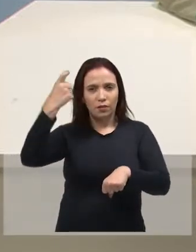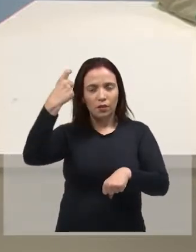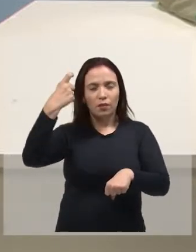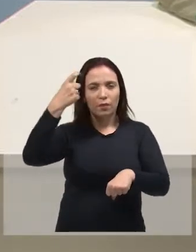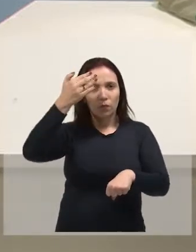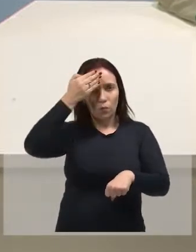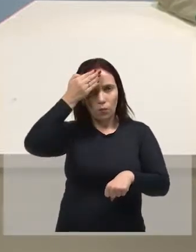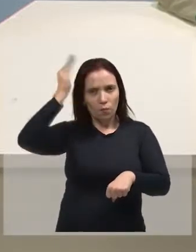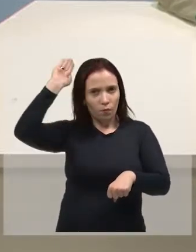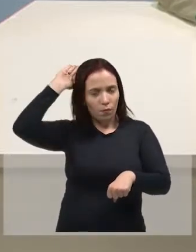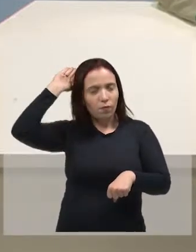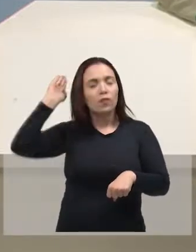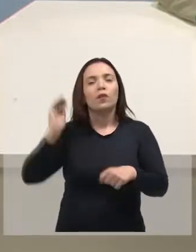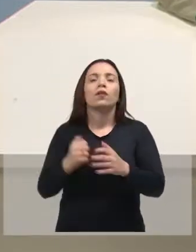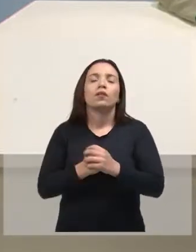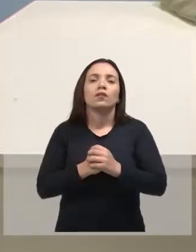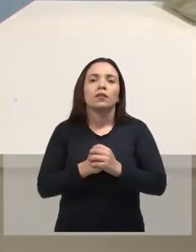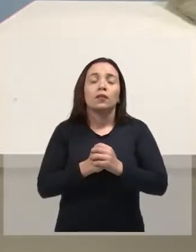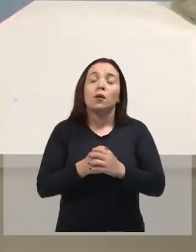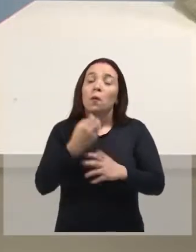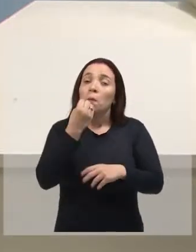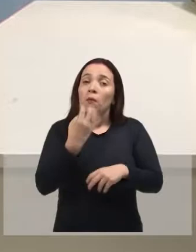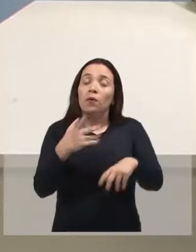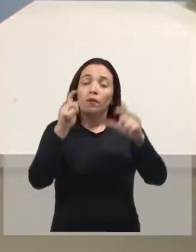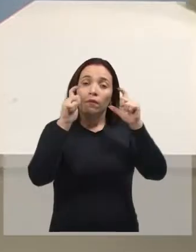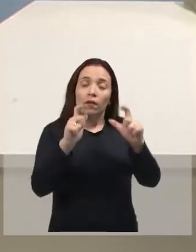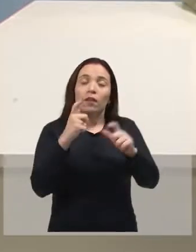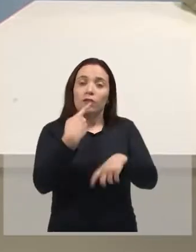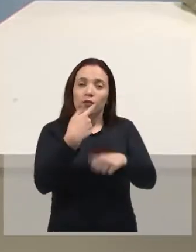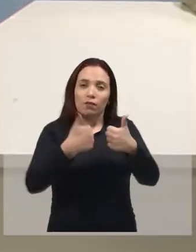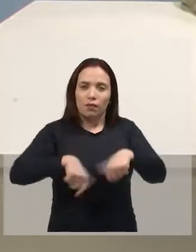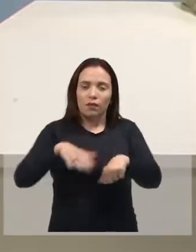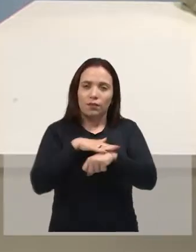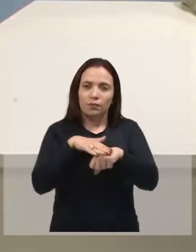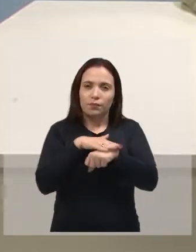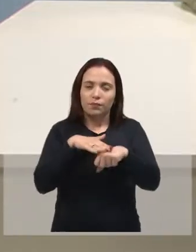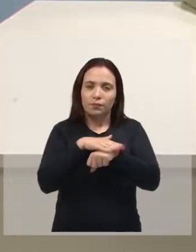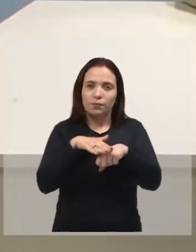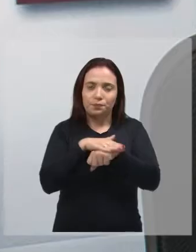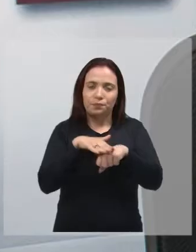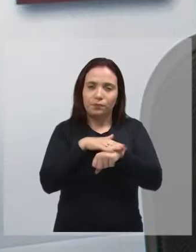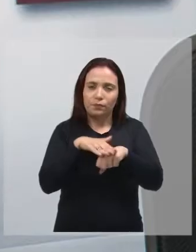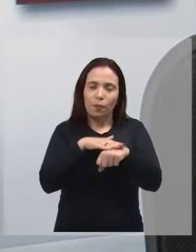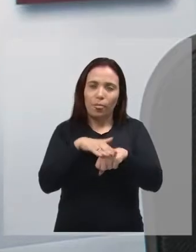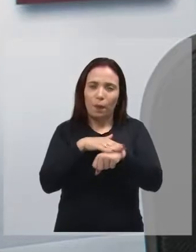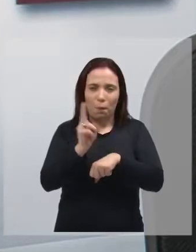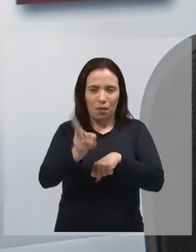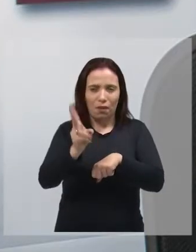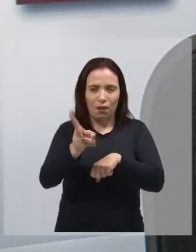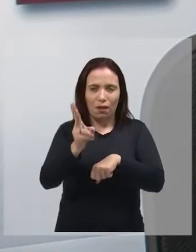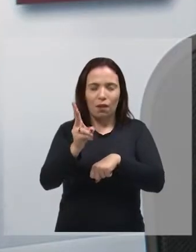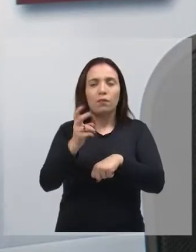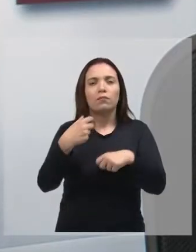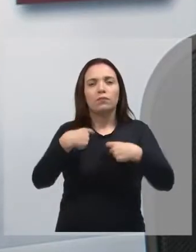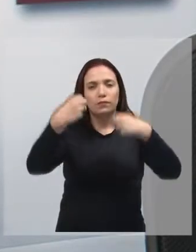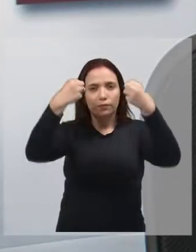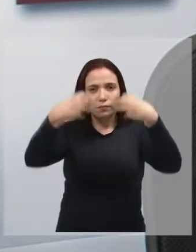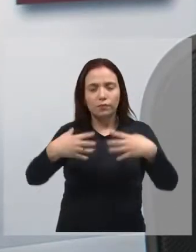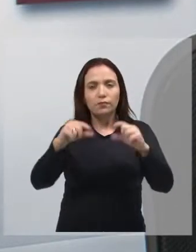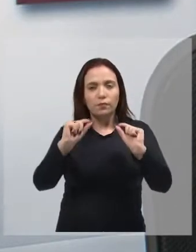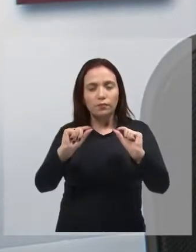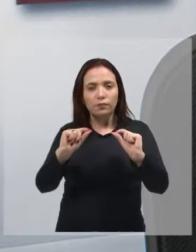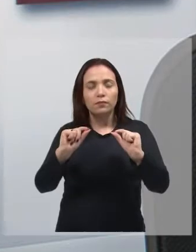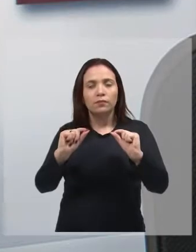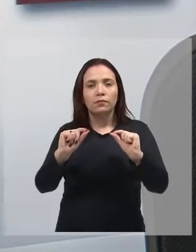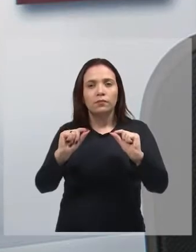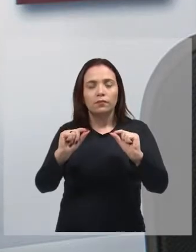E é interessante, capacidade técnica, né? Interessante, nós estávamos conversando sobre o mesmo, eu lhe expliquei que no primeiro